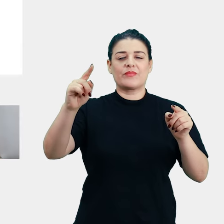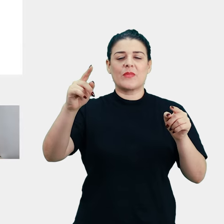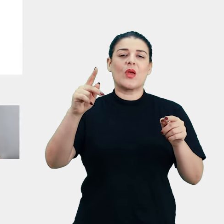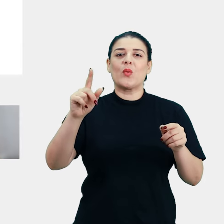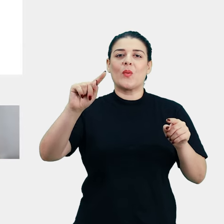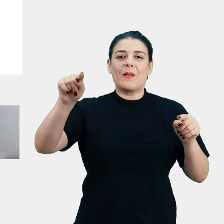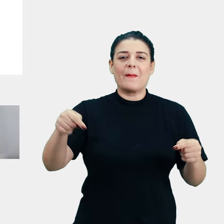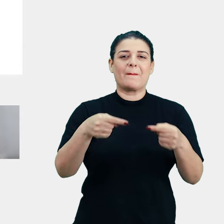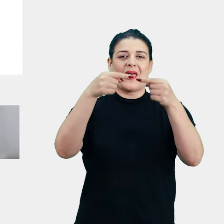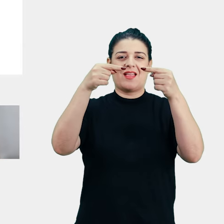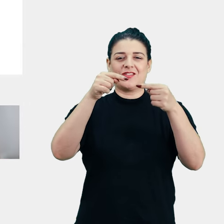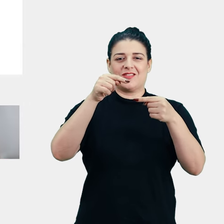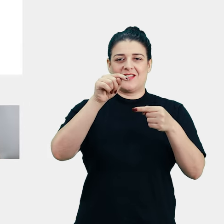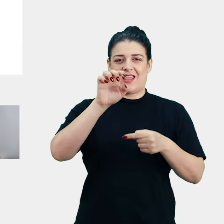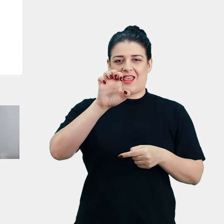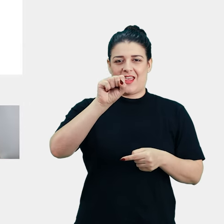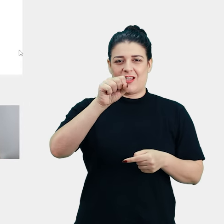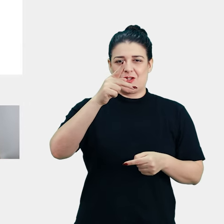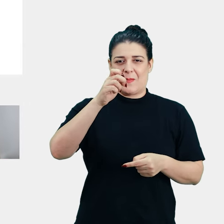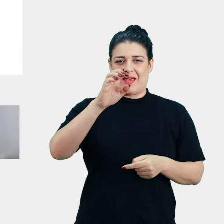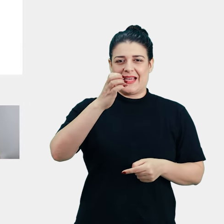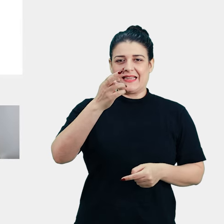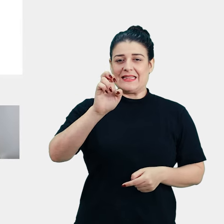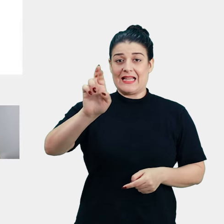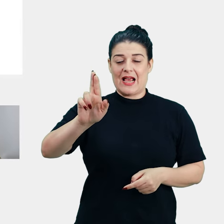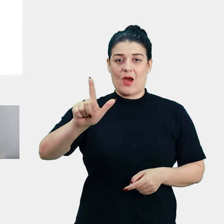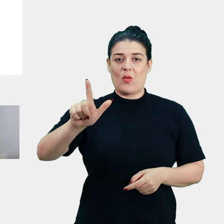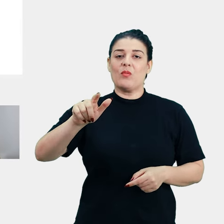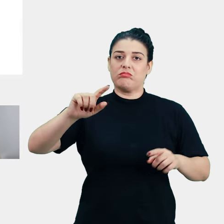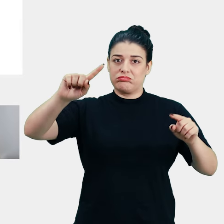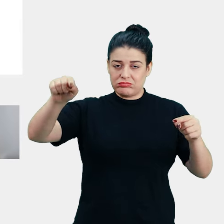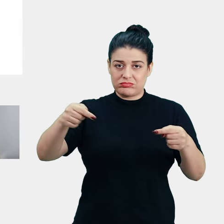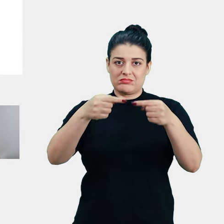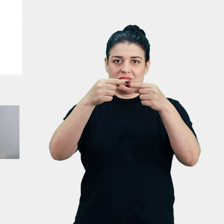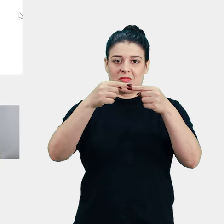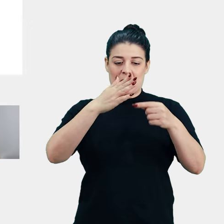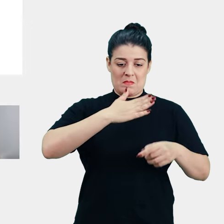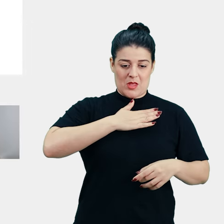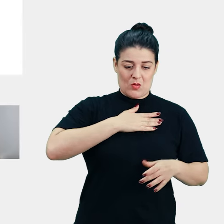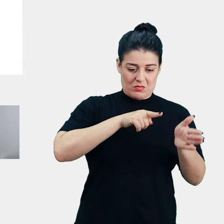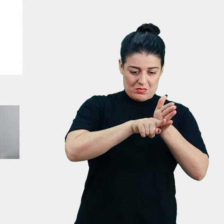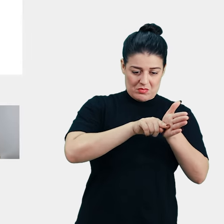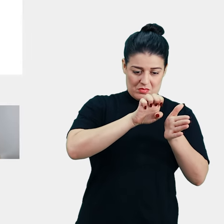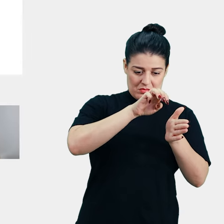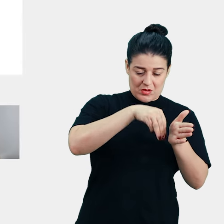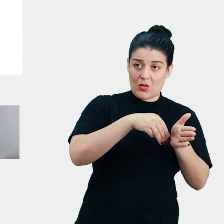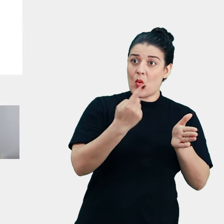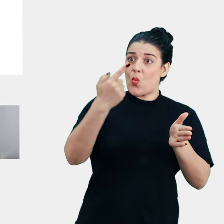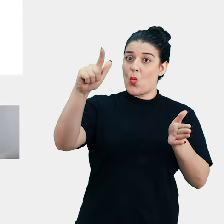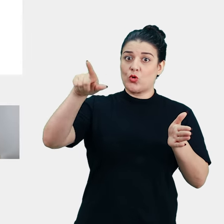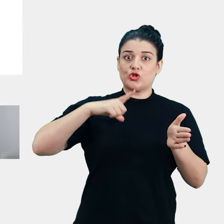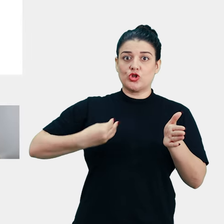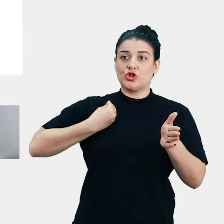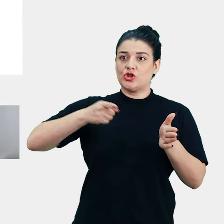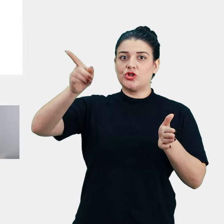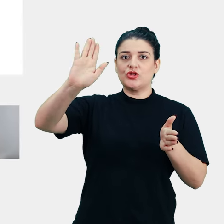chamamos de meta espectral, tá? Ele compara os sinais do seu espectro, tá, com os